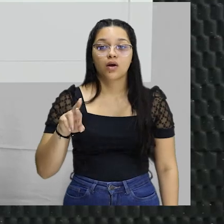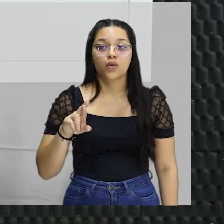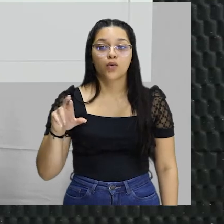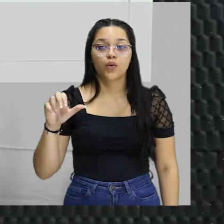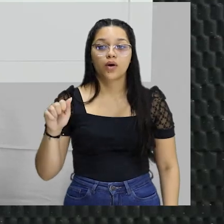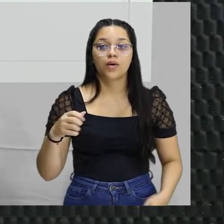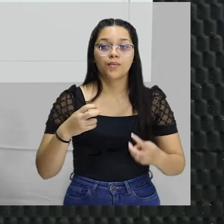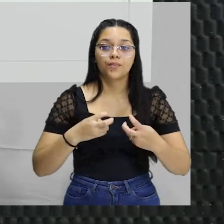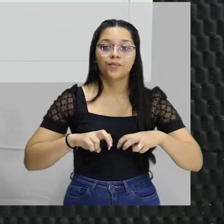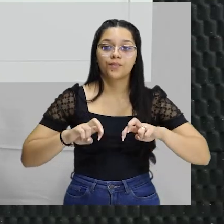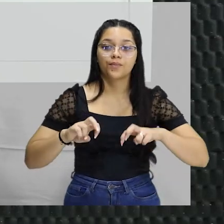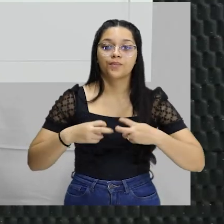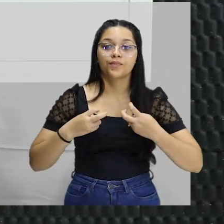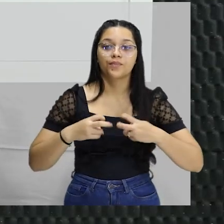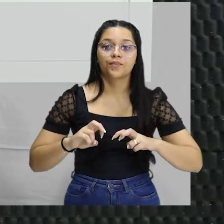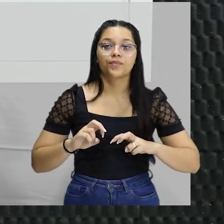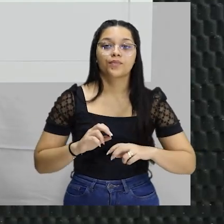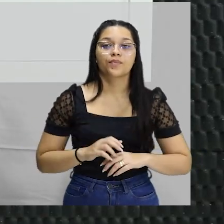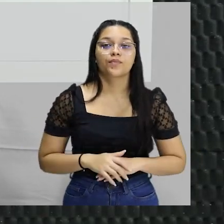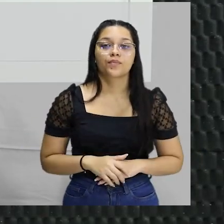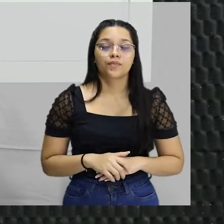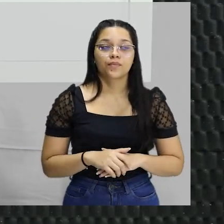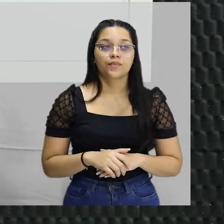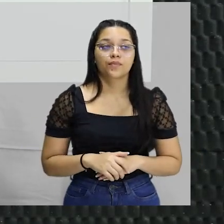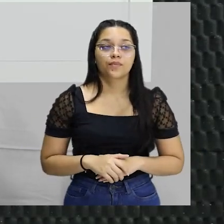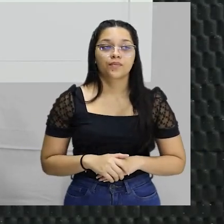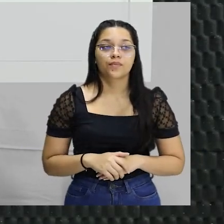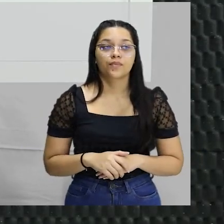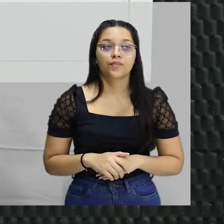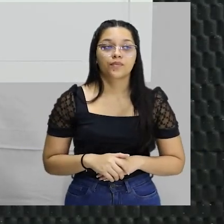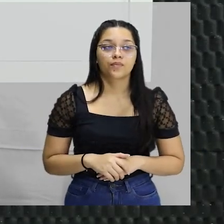de apoio desta gangorra, certo?